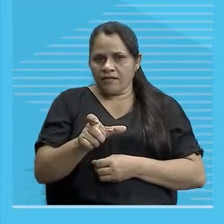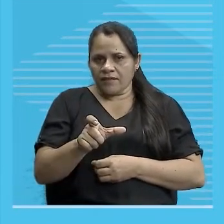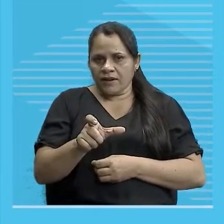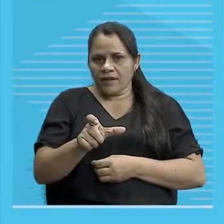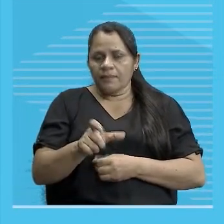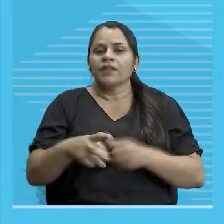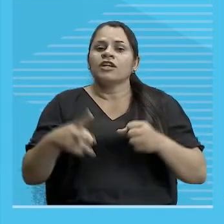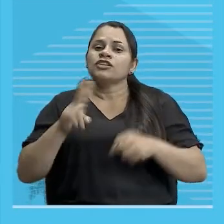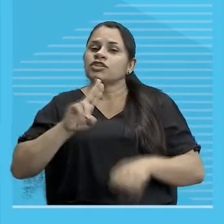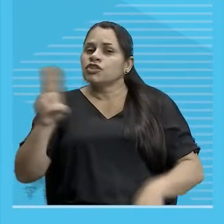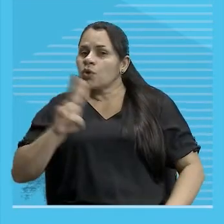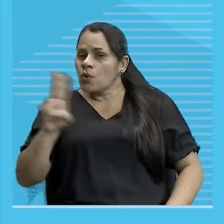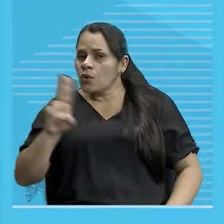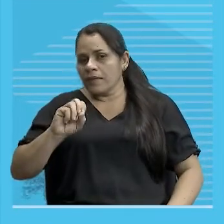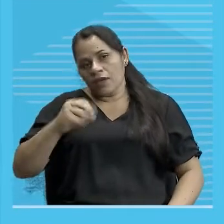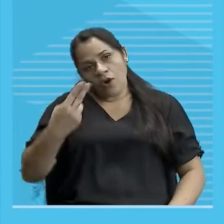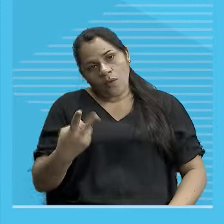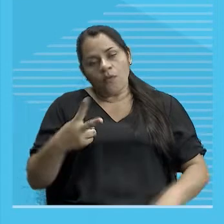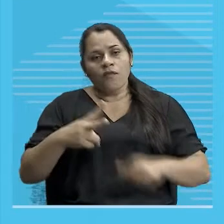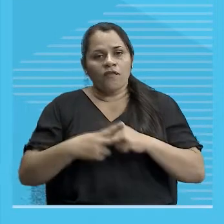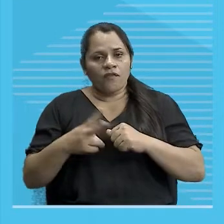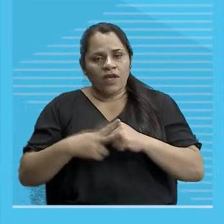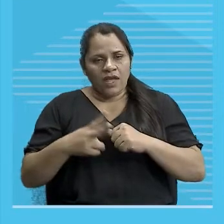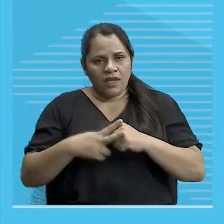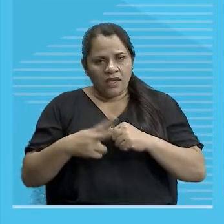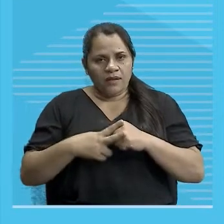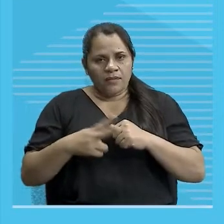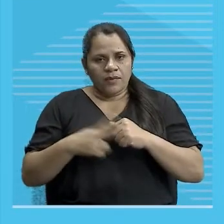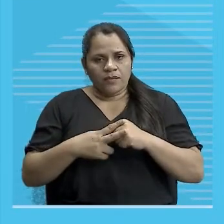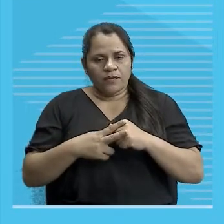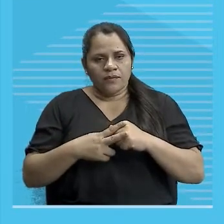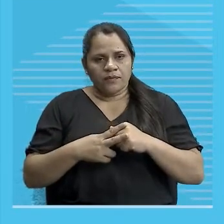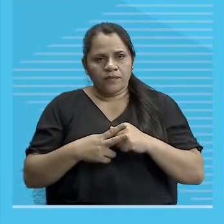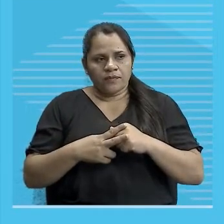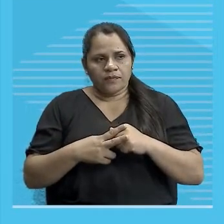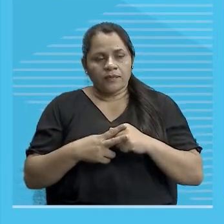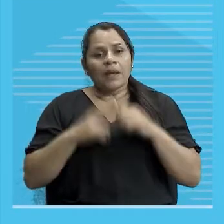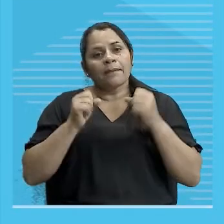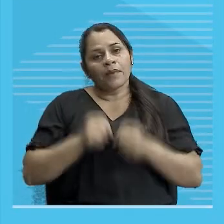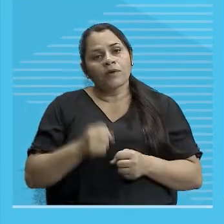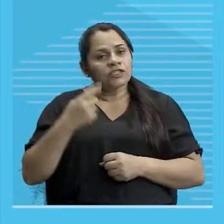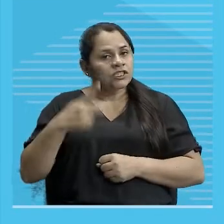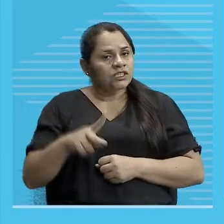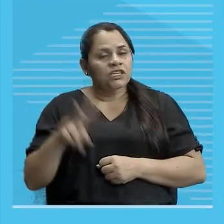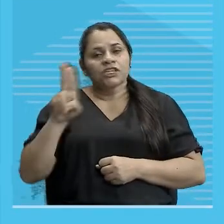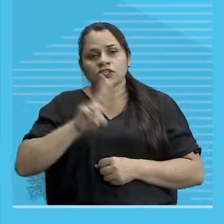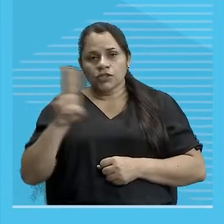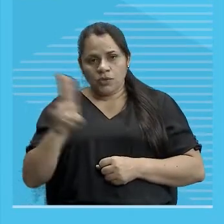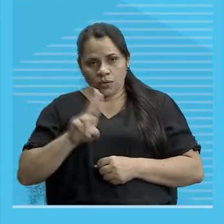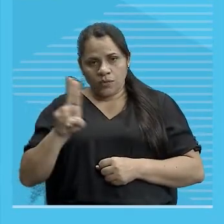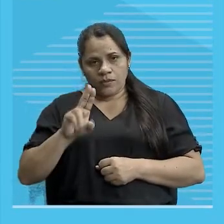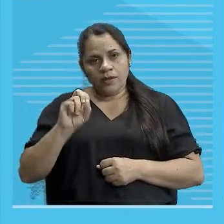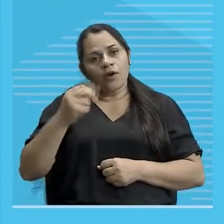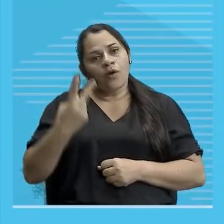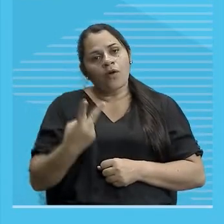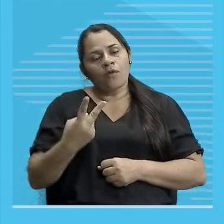ou verbo, né? Olha aí, ó. Nome ou verbo.